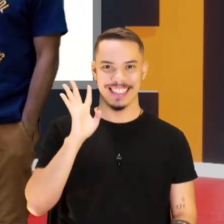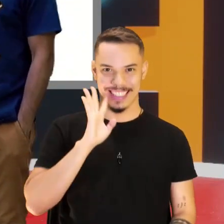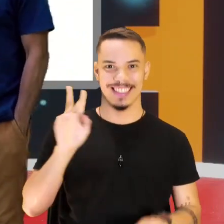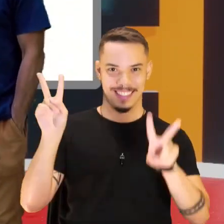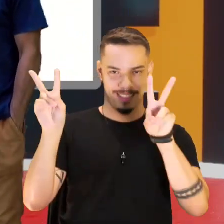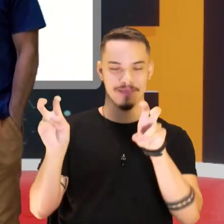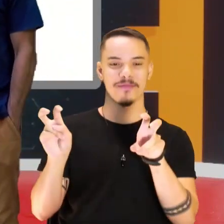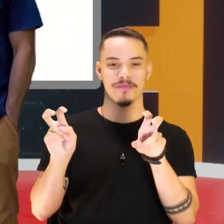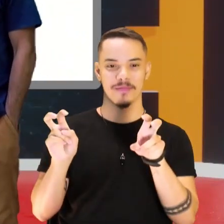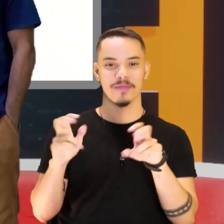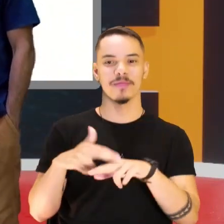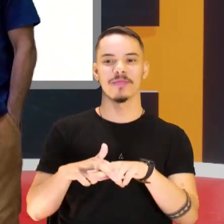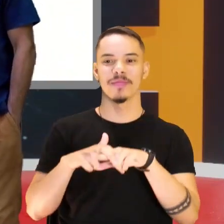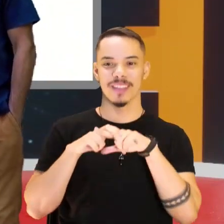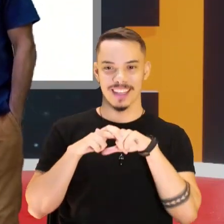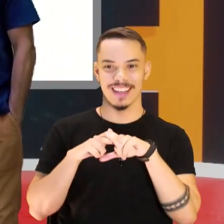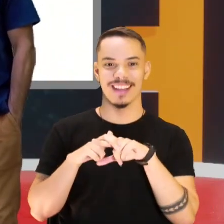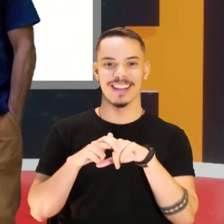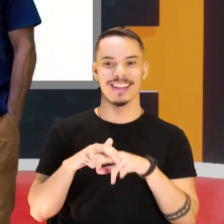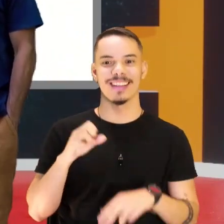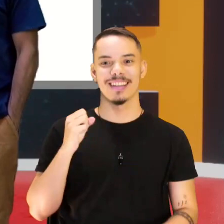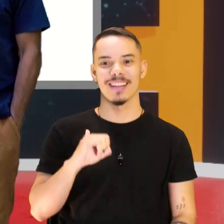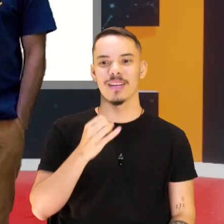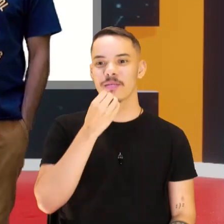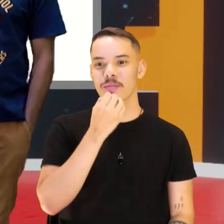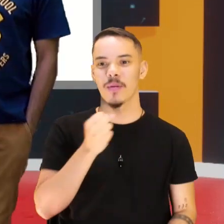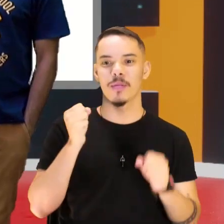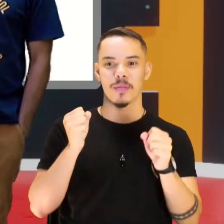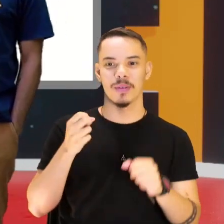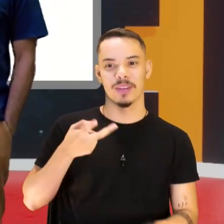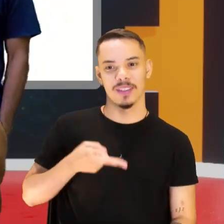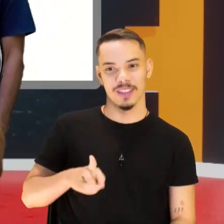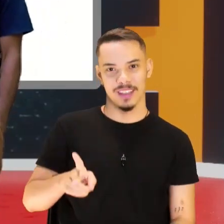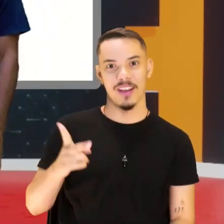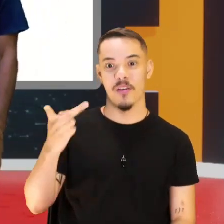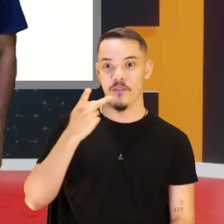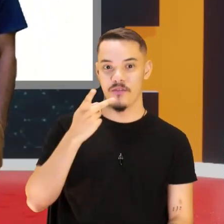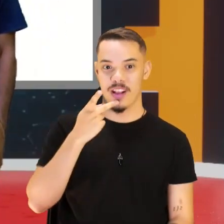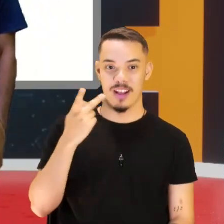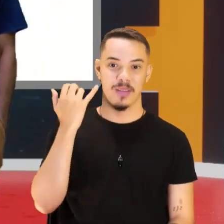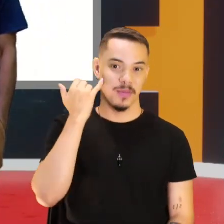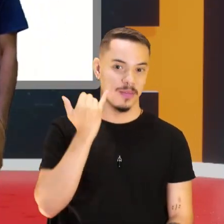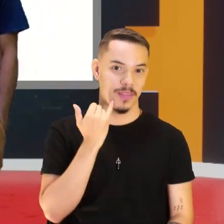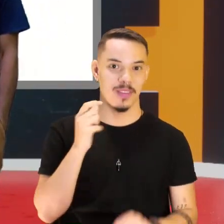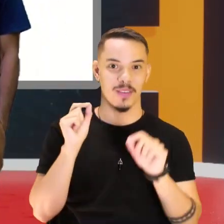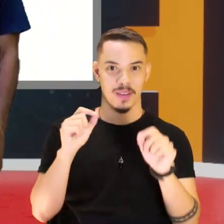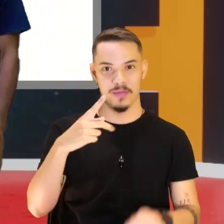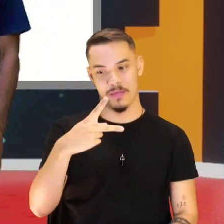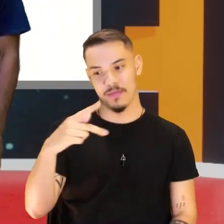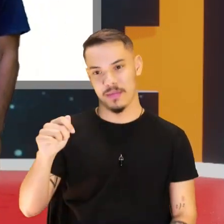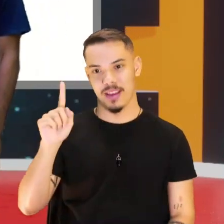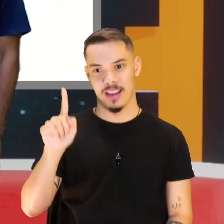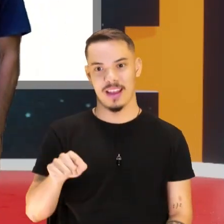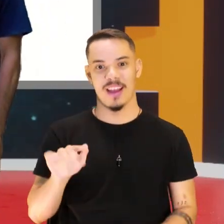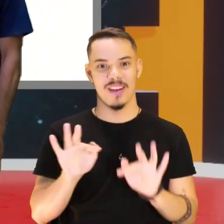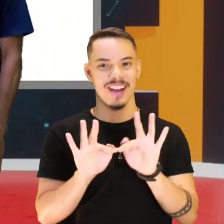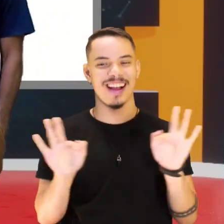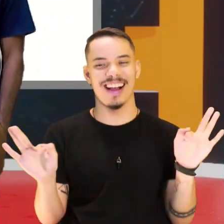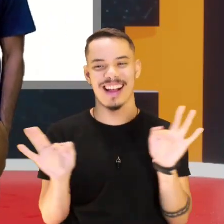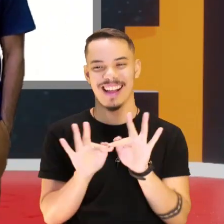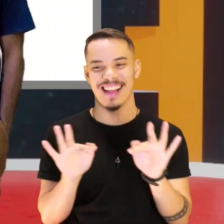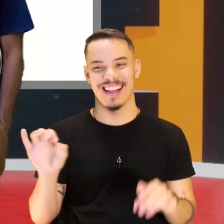né? Então, se tá ficando bom, a gente pode continuar, né? Eu falo para ele que a PA é uma função ou não falo